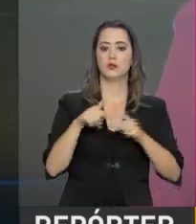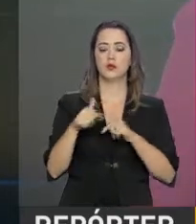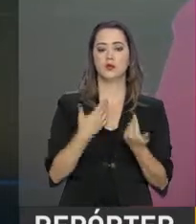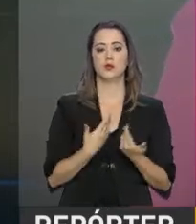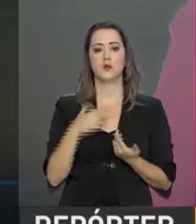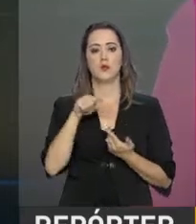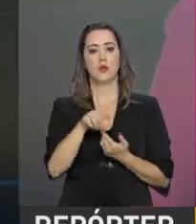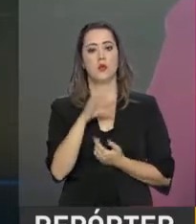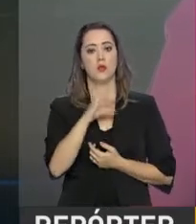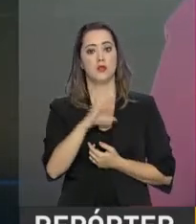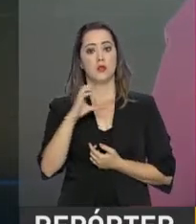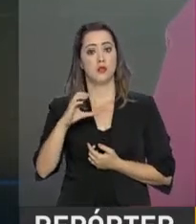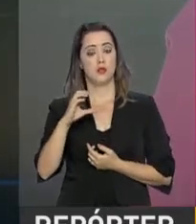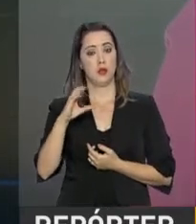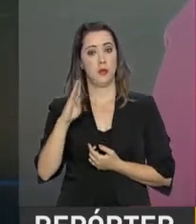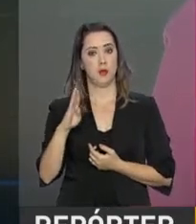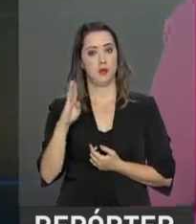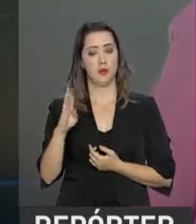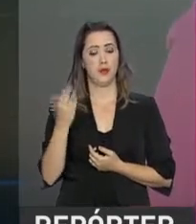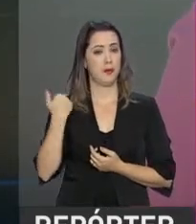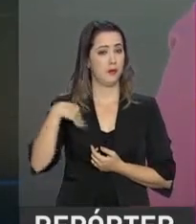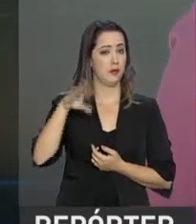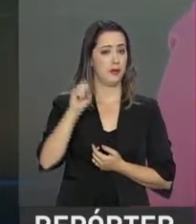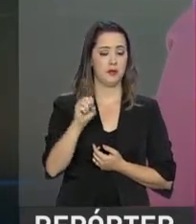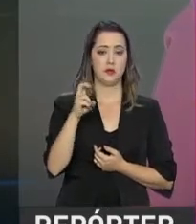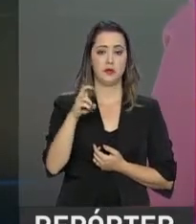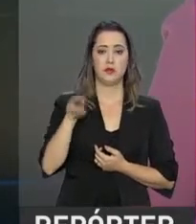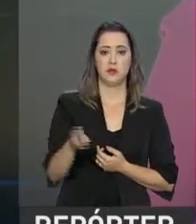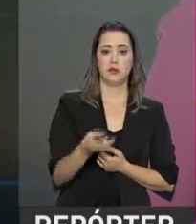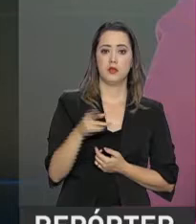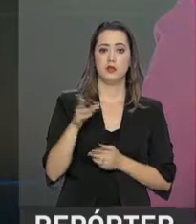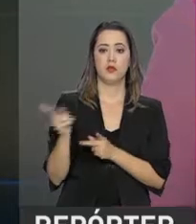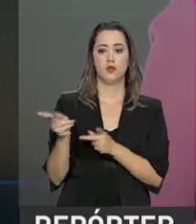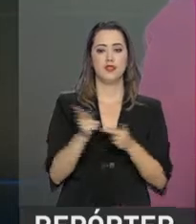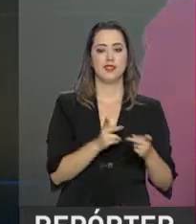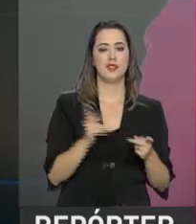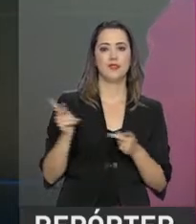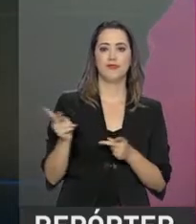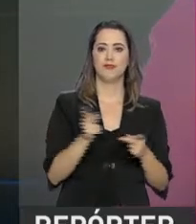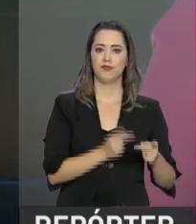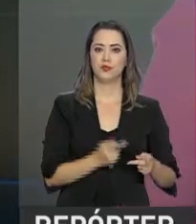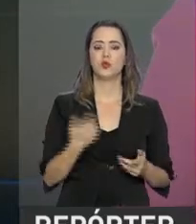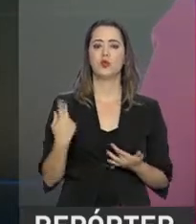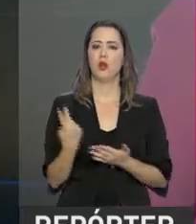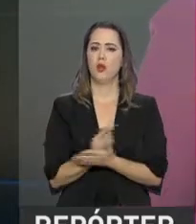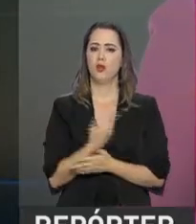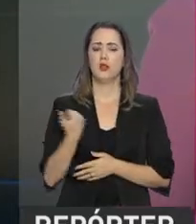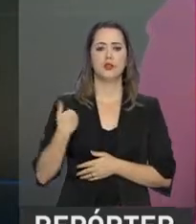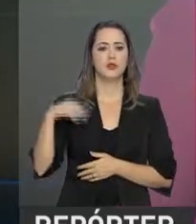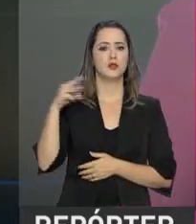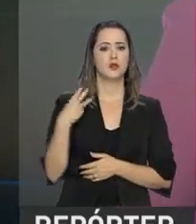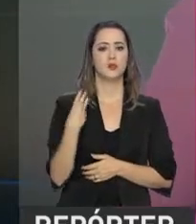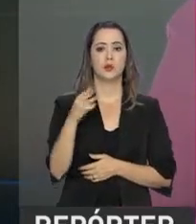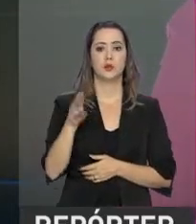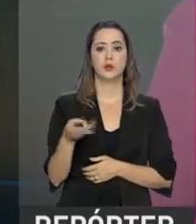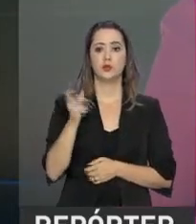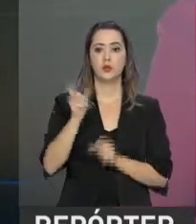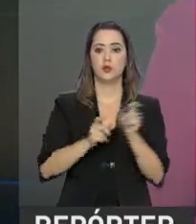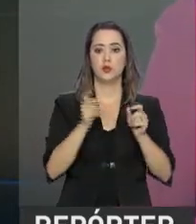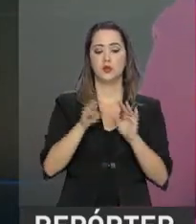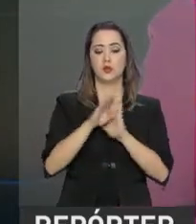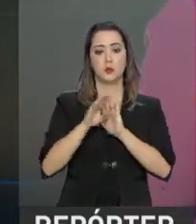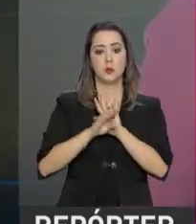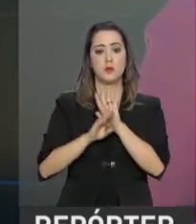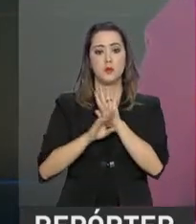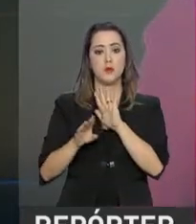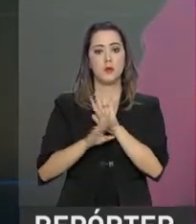culturais do Banco do Brasil receberam mais de 85 milhões de visitantes, com a realização de mais de 3.700